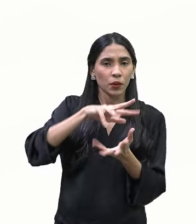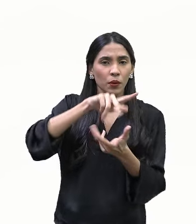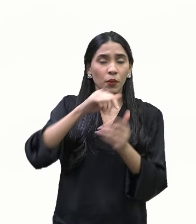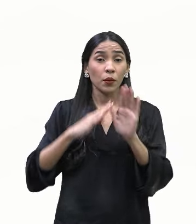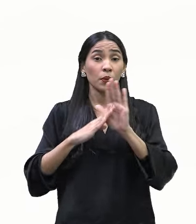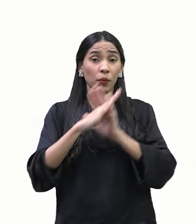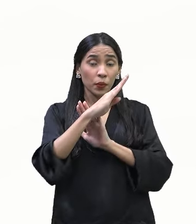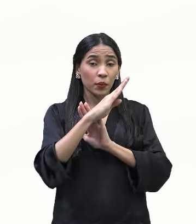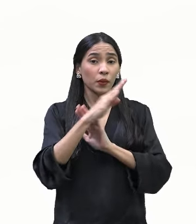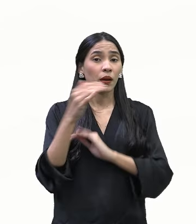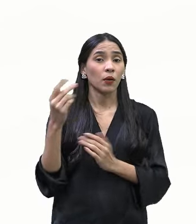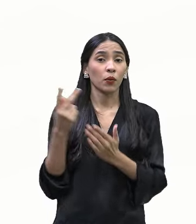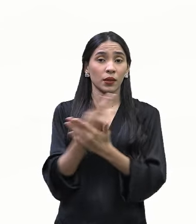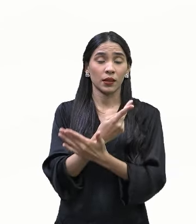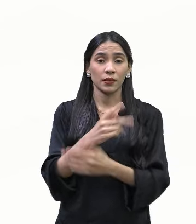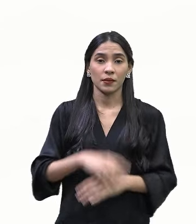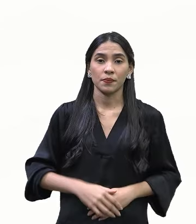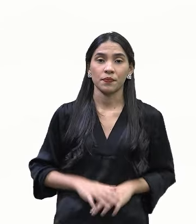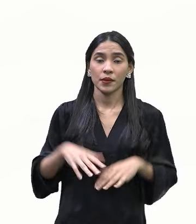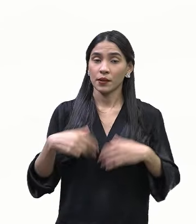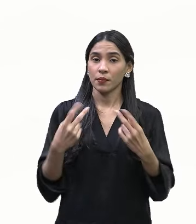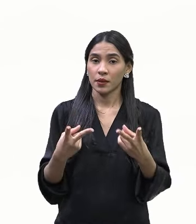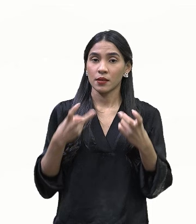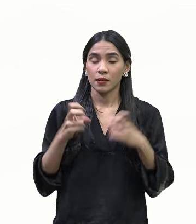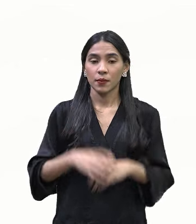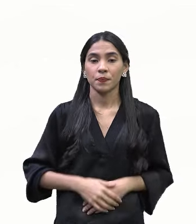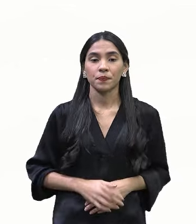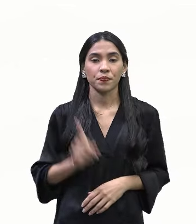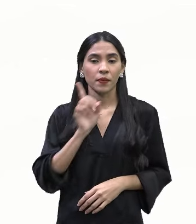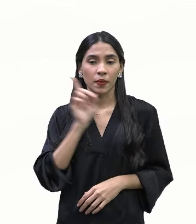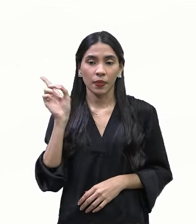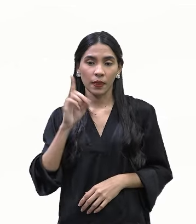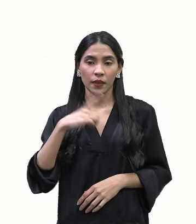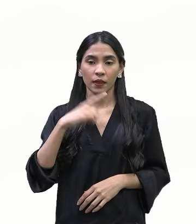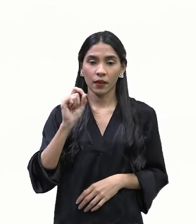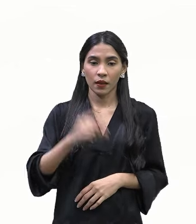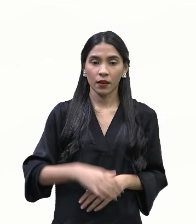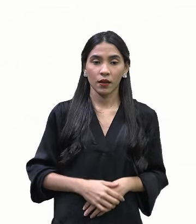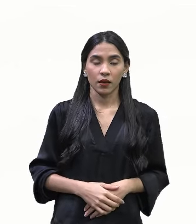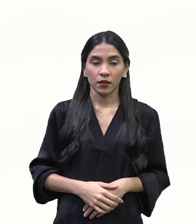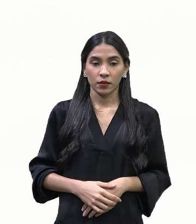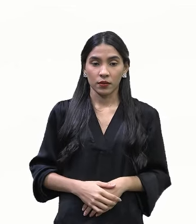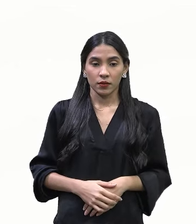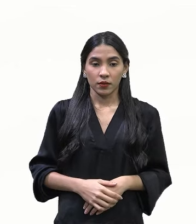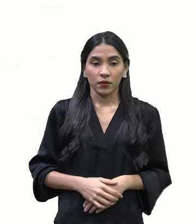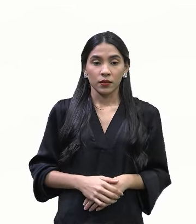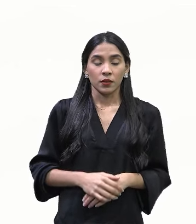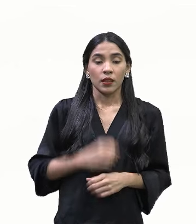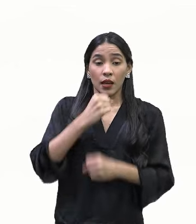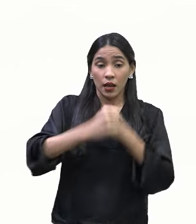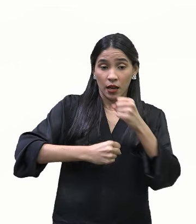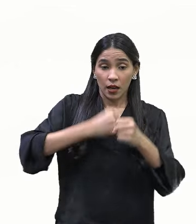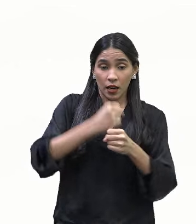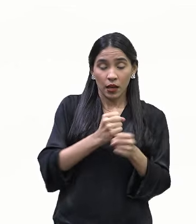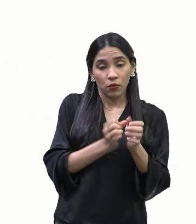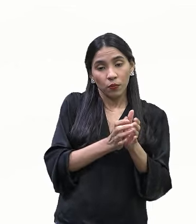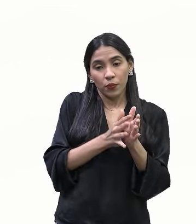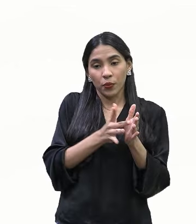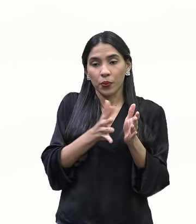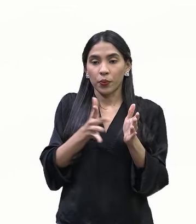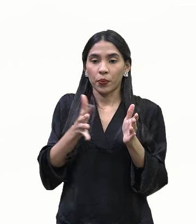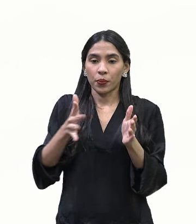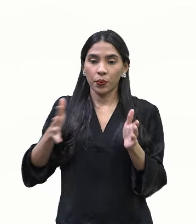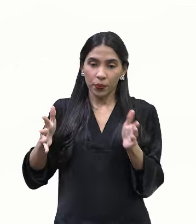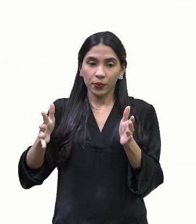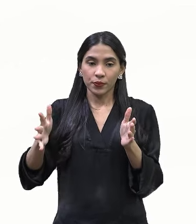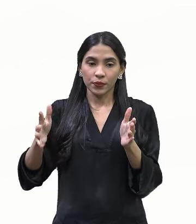ocorra. Então note que aqui nós temos, né, os anos passando e a